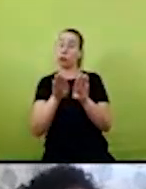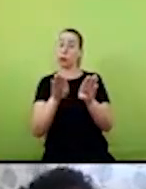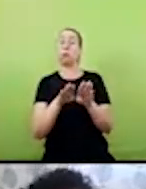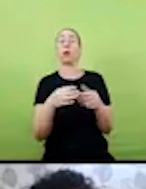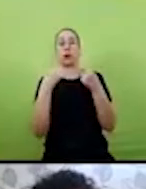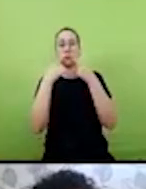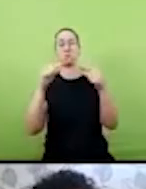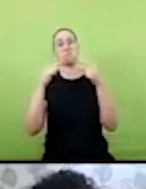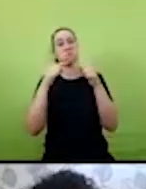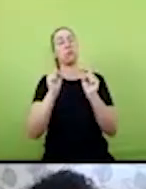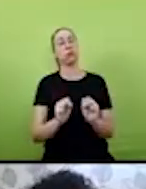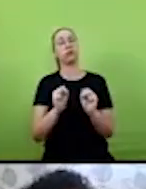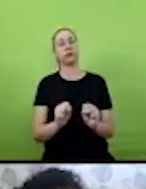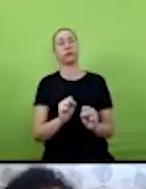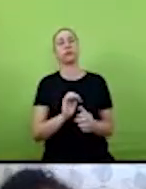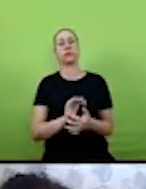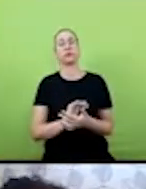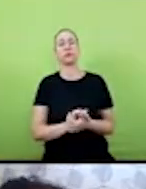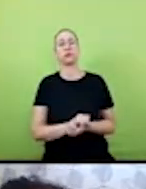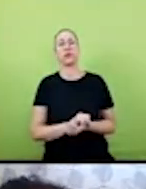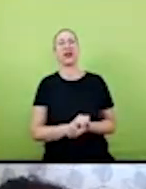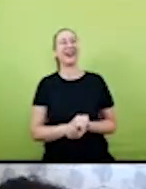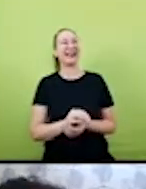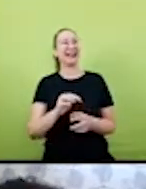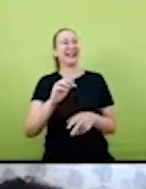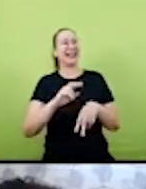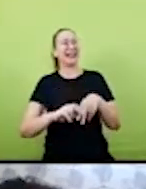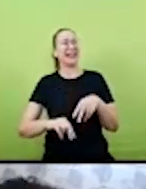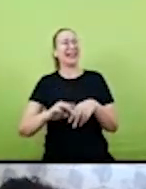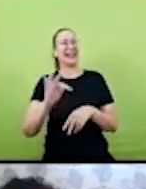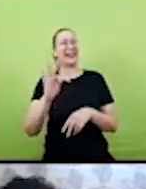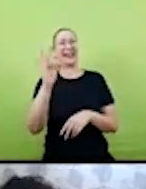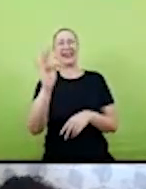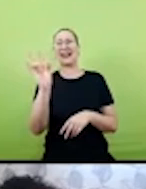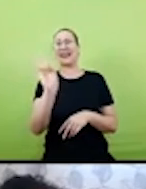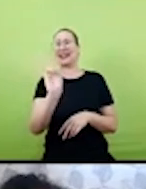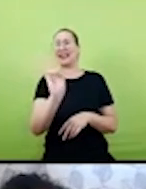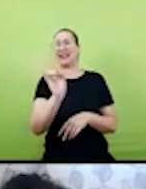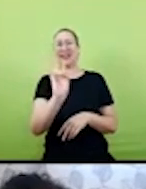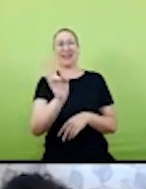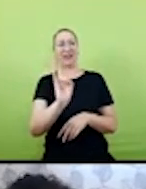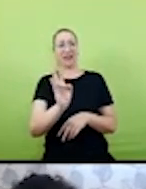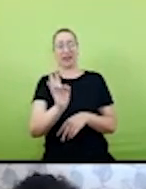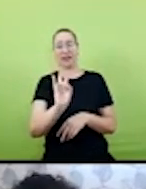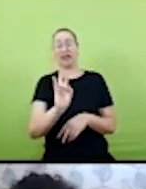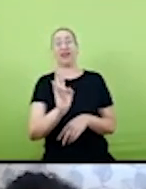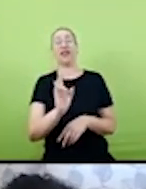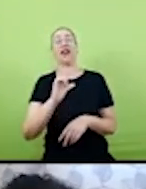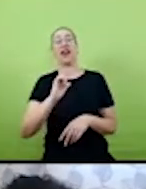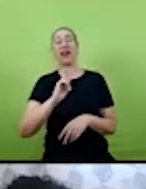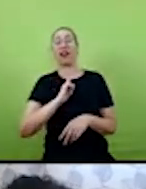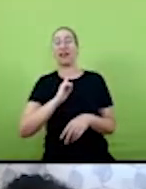perguntam isso, já existe jurisprudência sobre isso. A mulher trans, ela tem uma identidade de